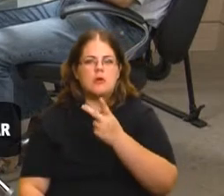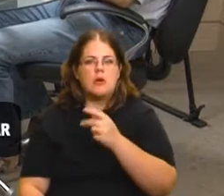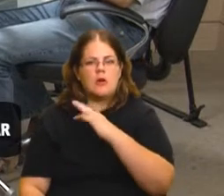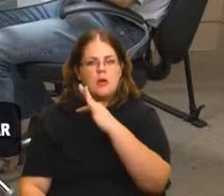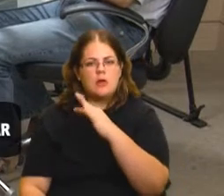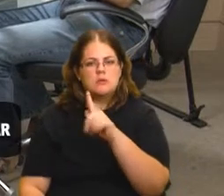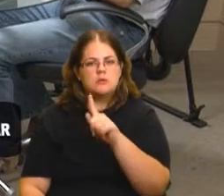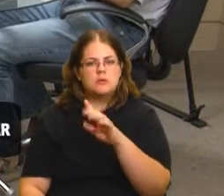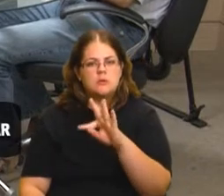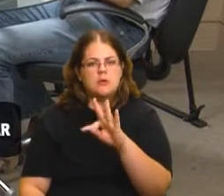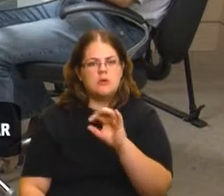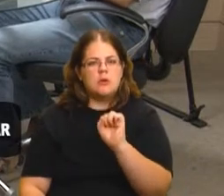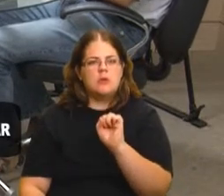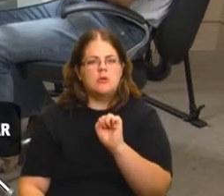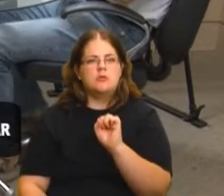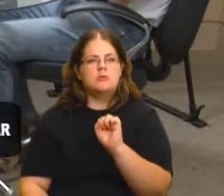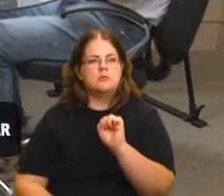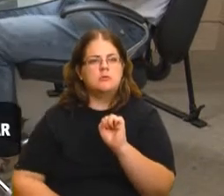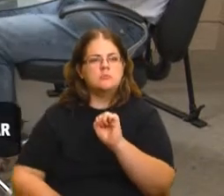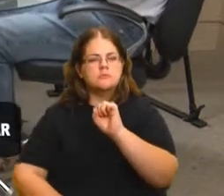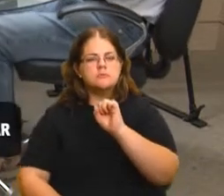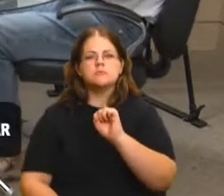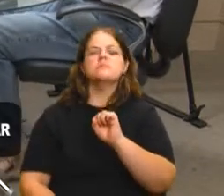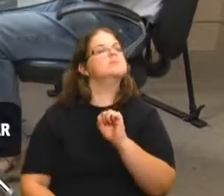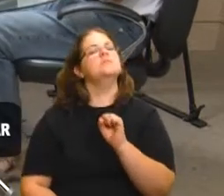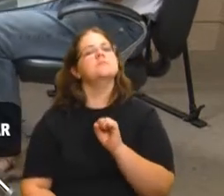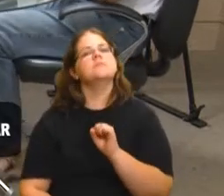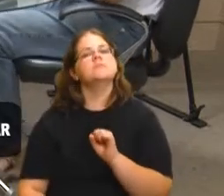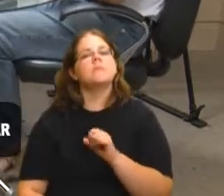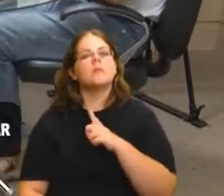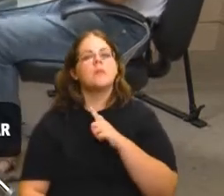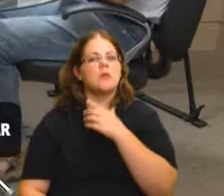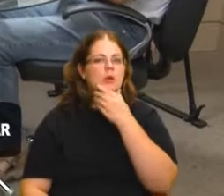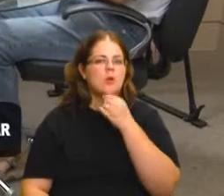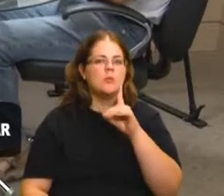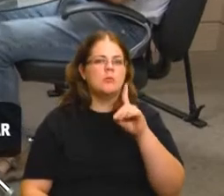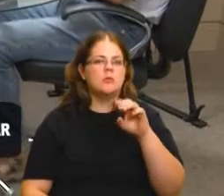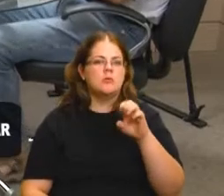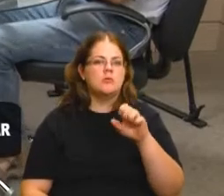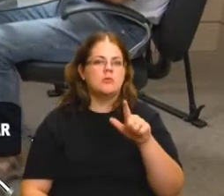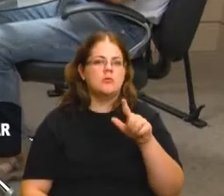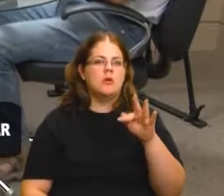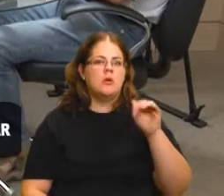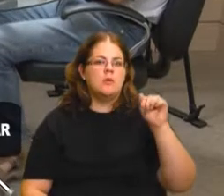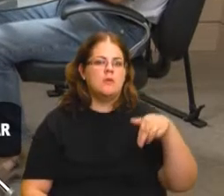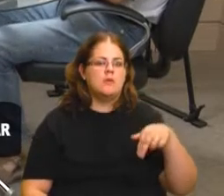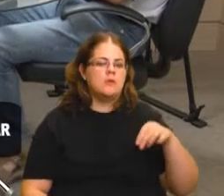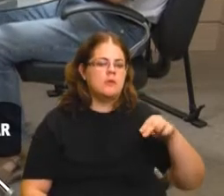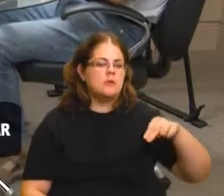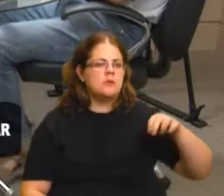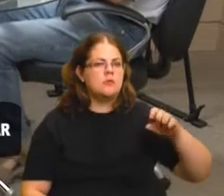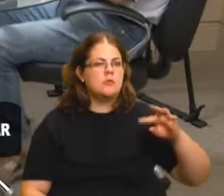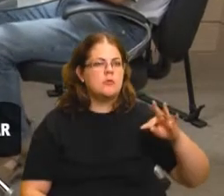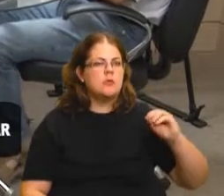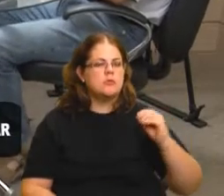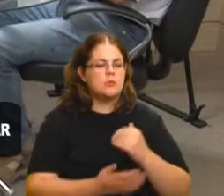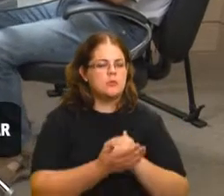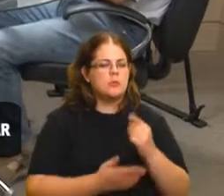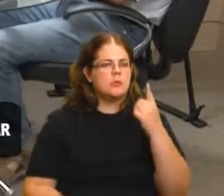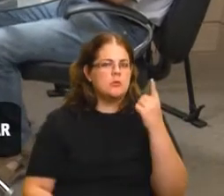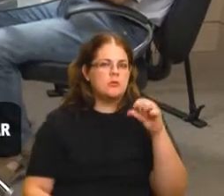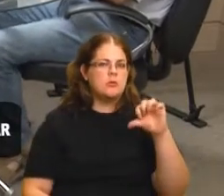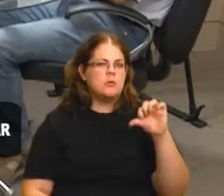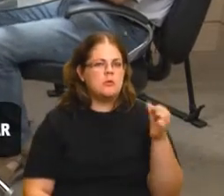o FGTS, por exemplo. Então, o discurso era liberal, mas já havia isso. Agora, com o Delfim Neto, a partir de